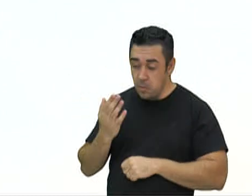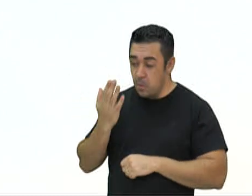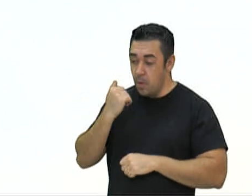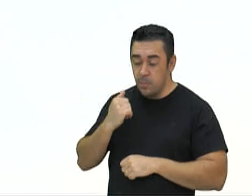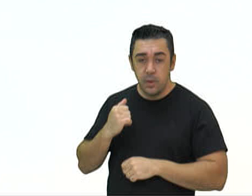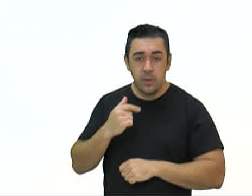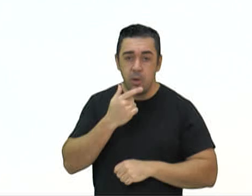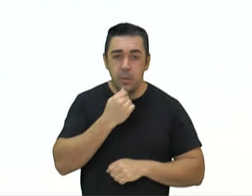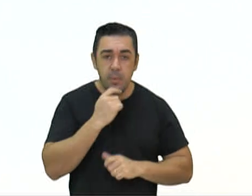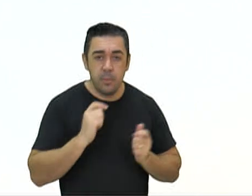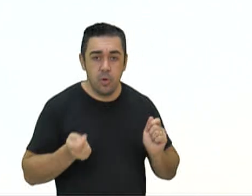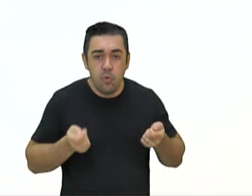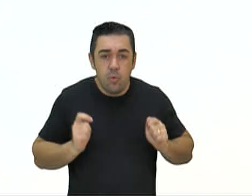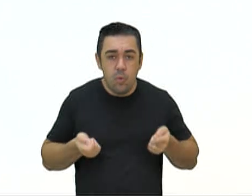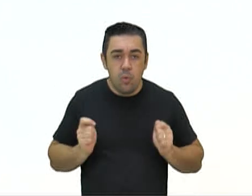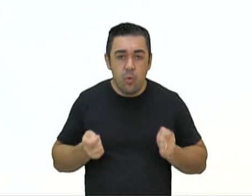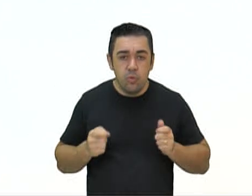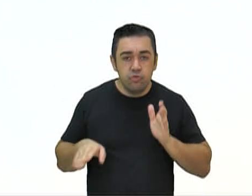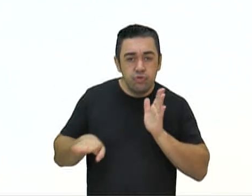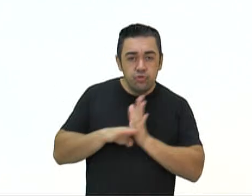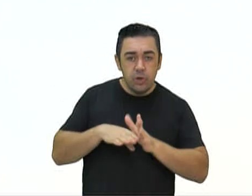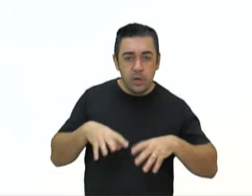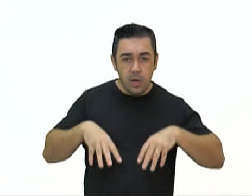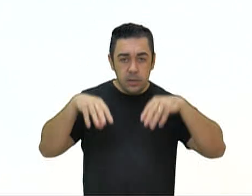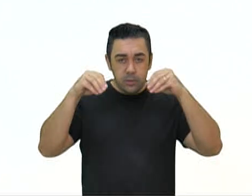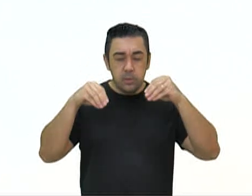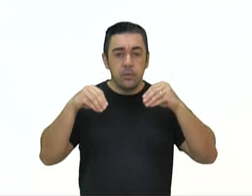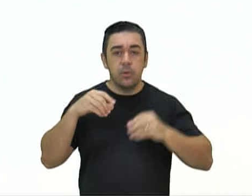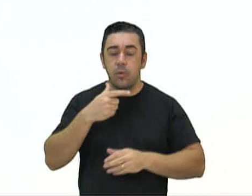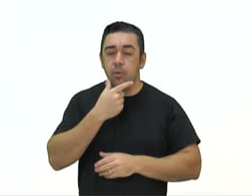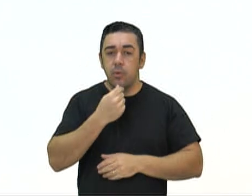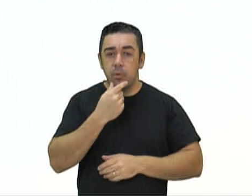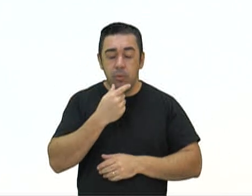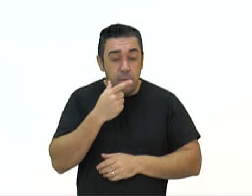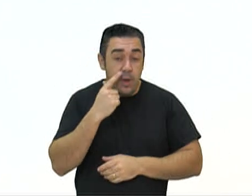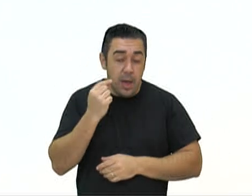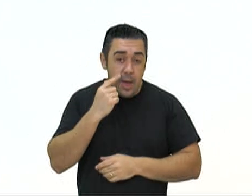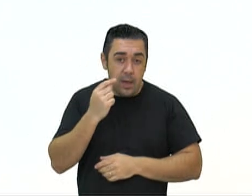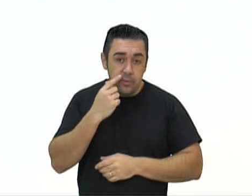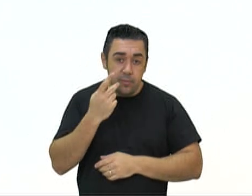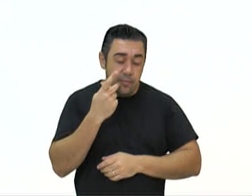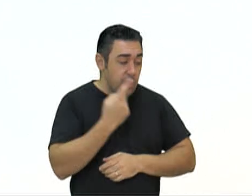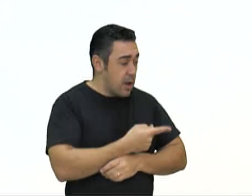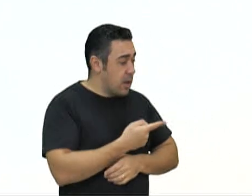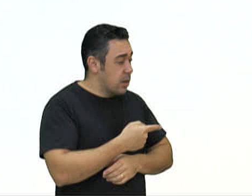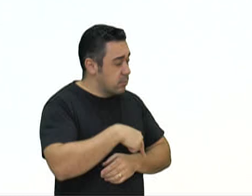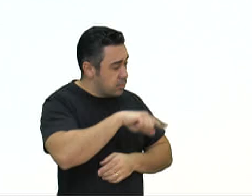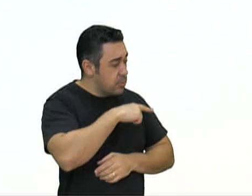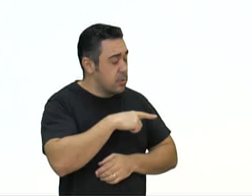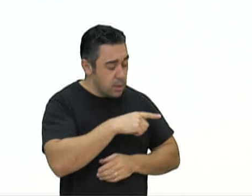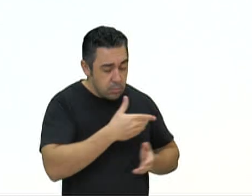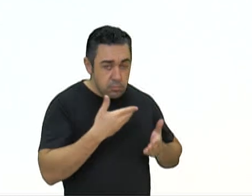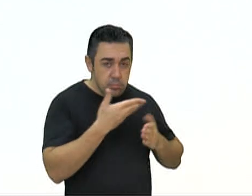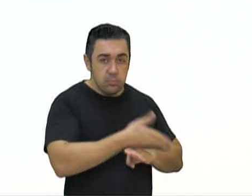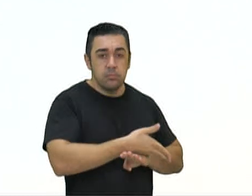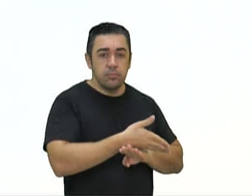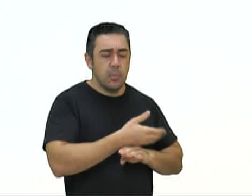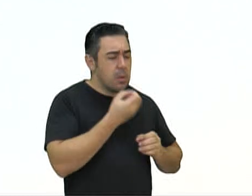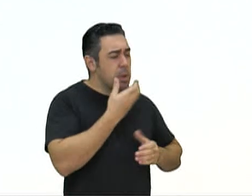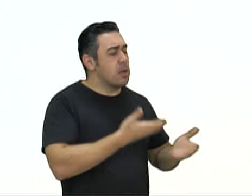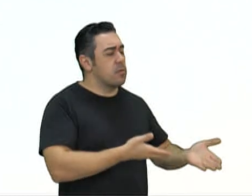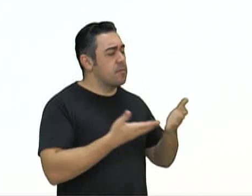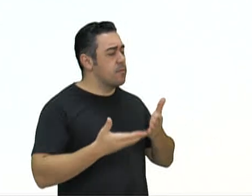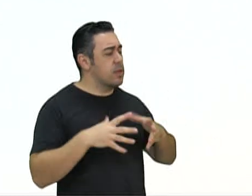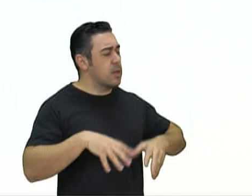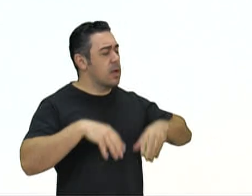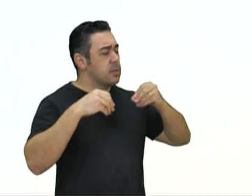o coche do rei às portas do castelo, e o gato das botas dirige-se a eles para os receber. Bem-vindo ao